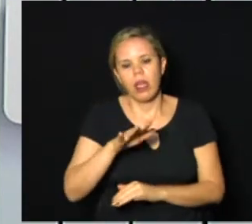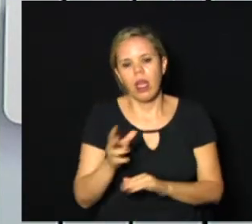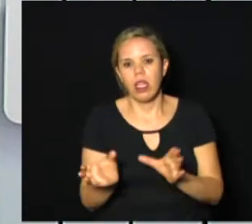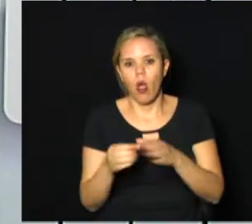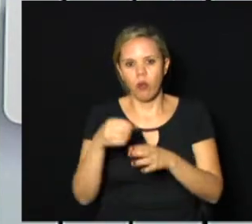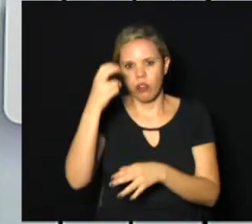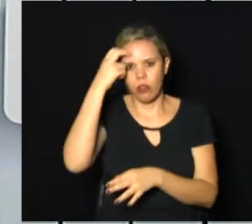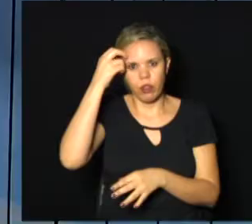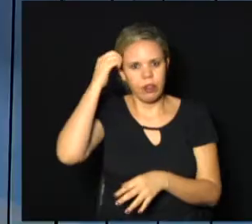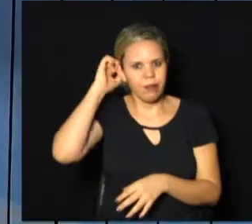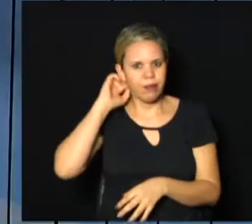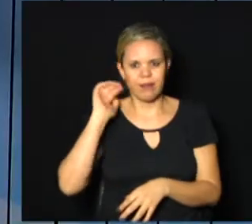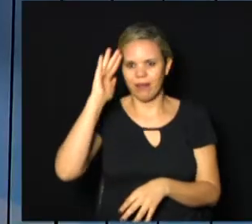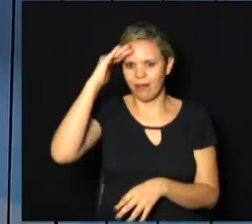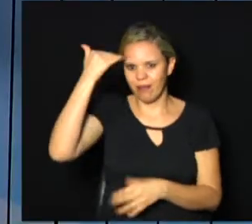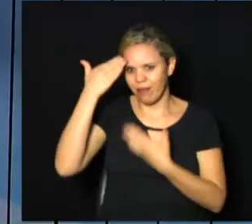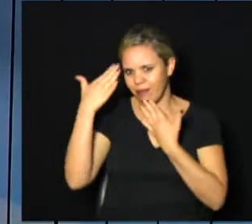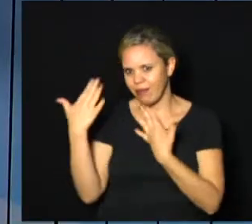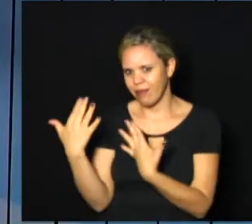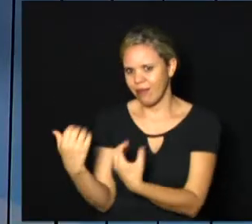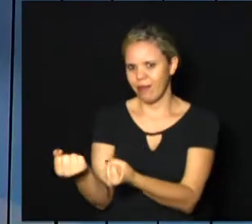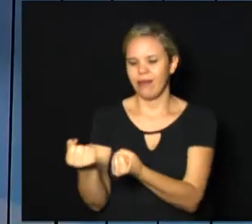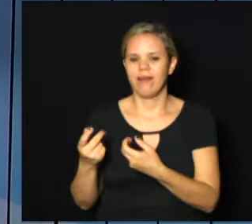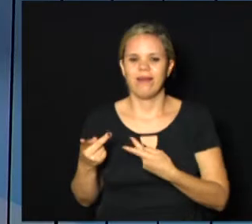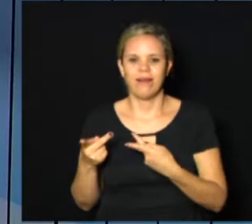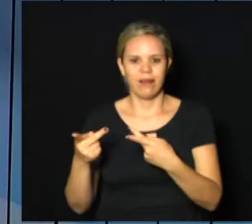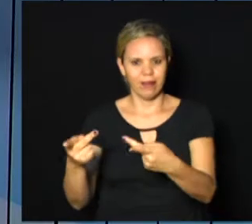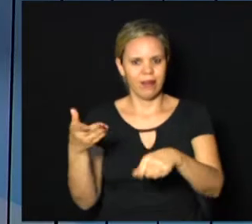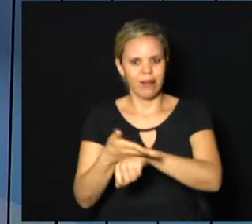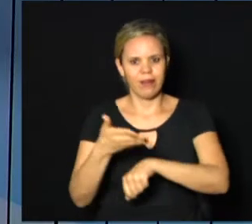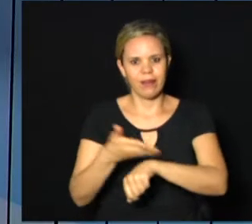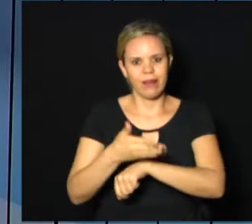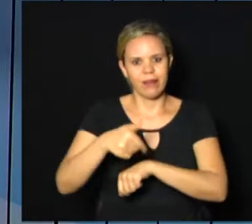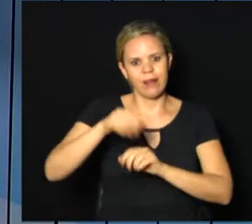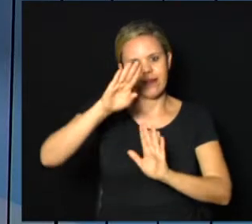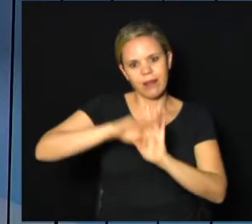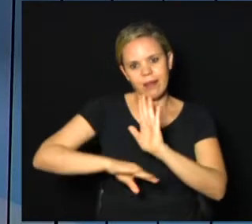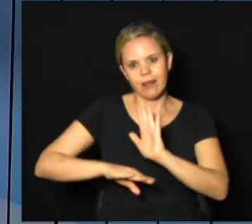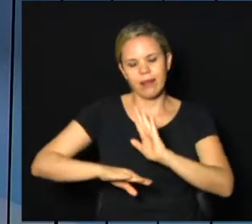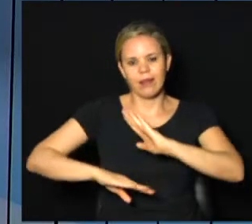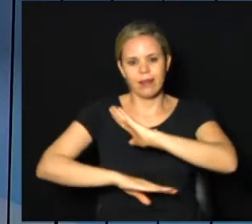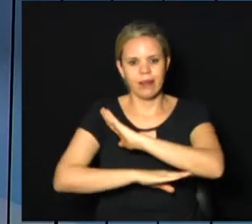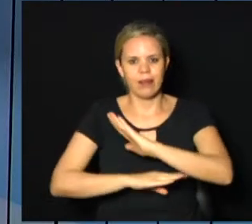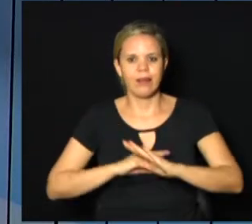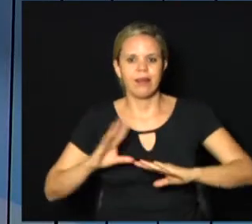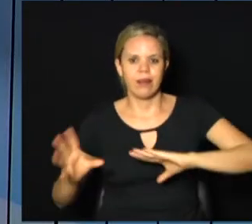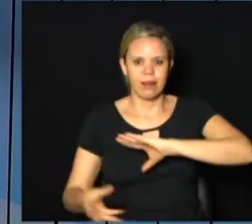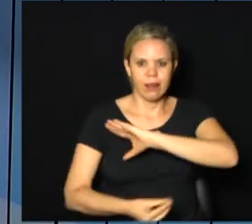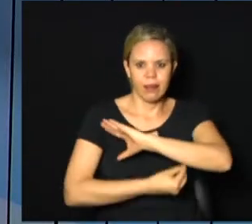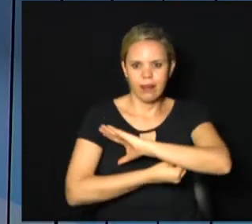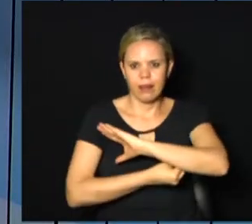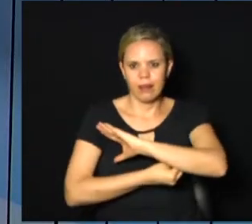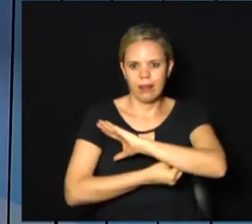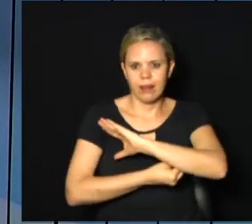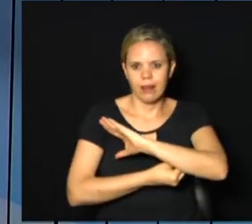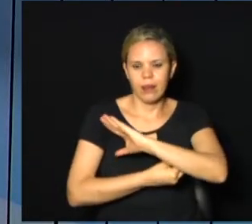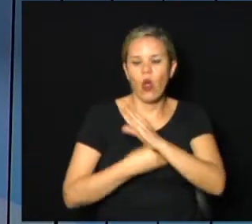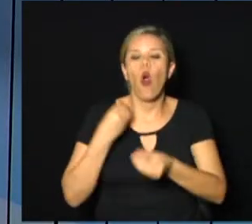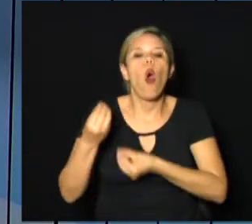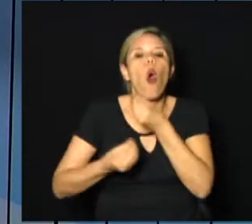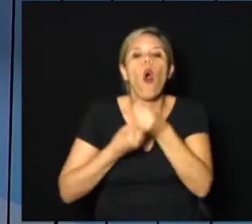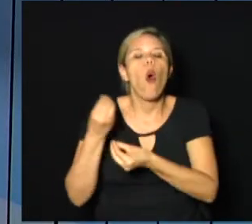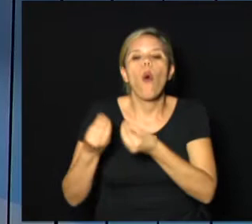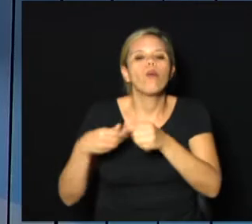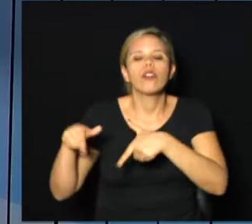Cultura. Pedro Tourinho, muito obrigado por ter aceito o convite para participar do Em Pauta aqui dentro do Câmara Total. E como tem sido